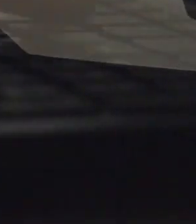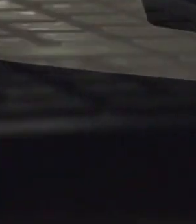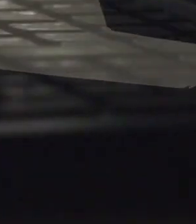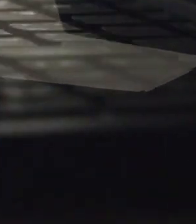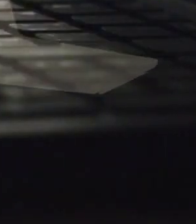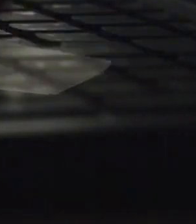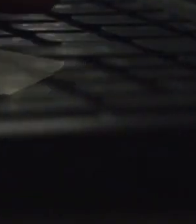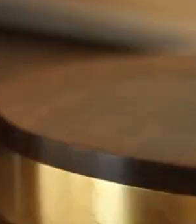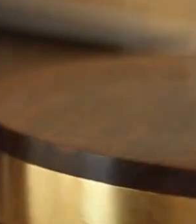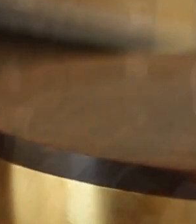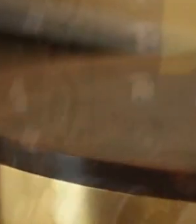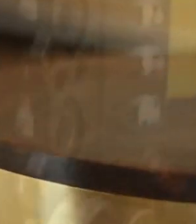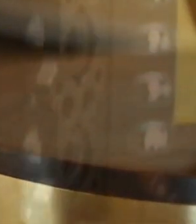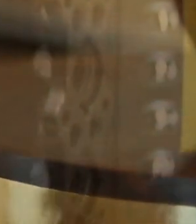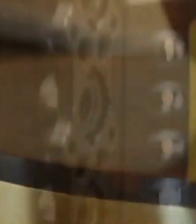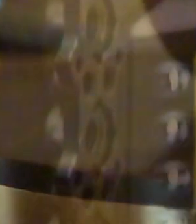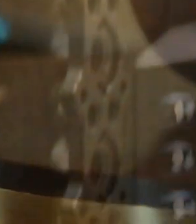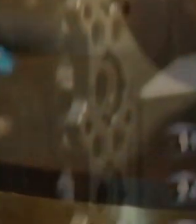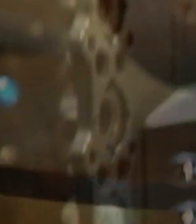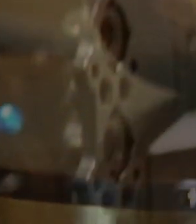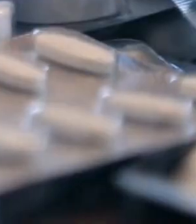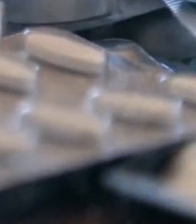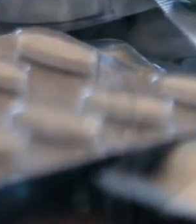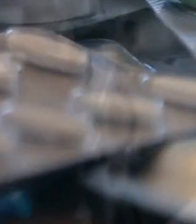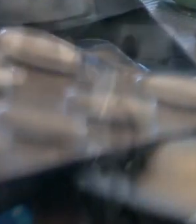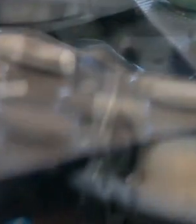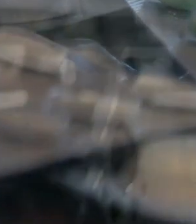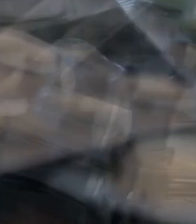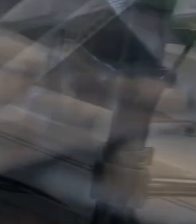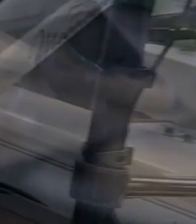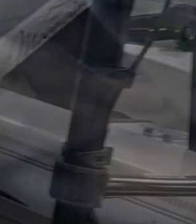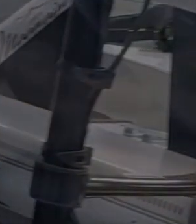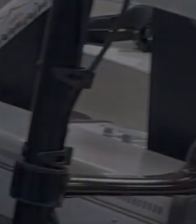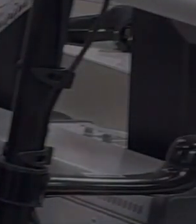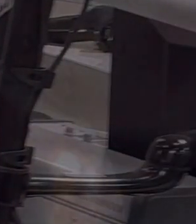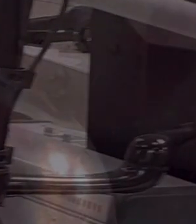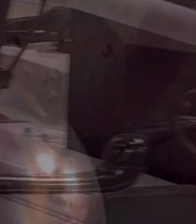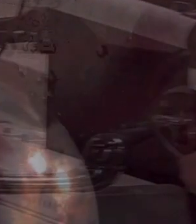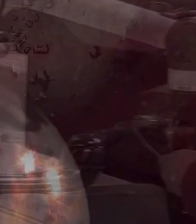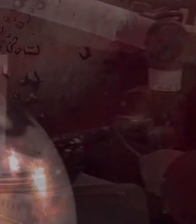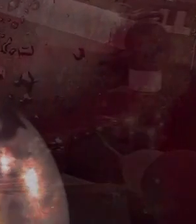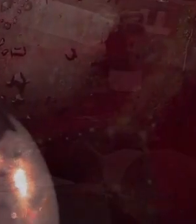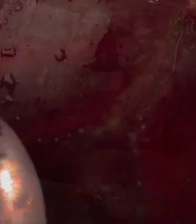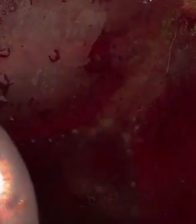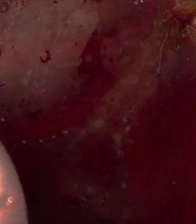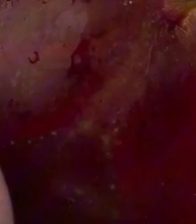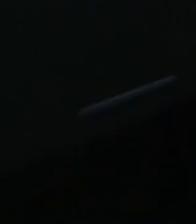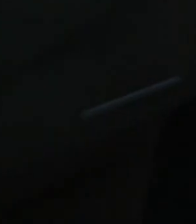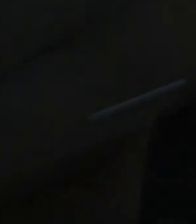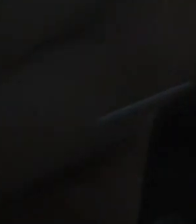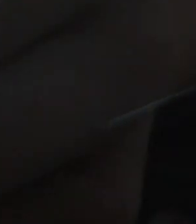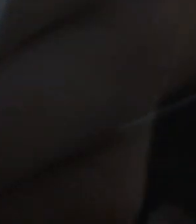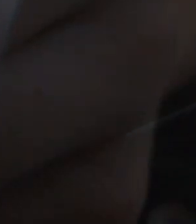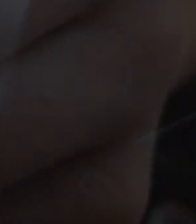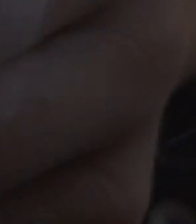Está entrando no ar. Você precisa saber. Muitas dicas para o seu dia a dia.